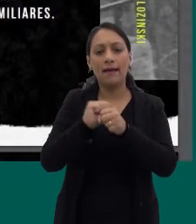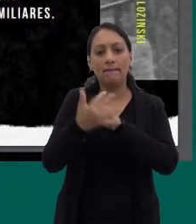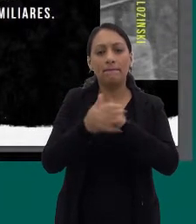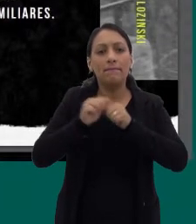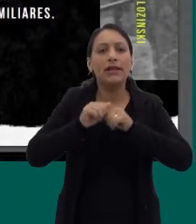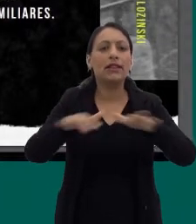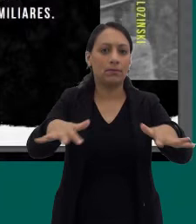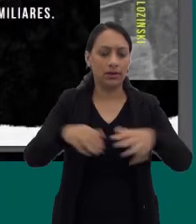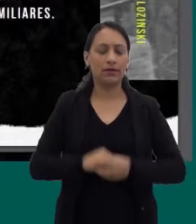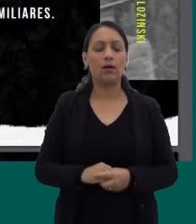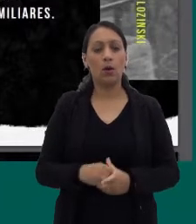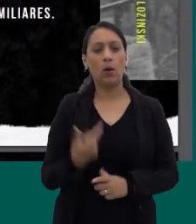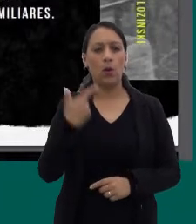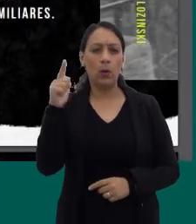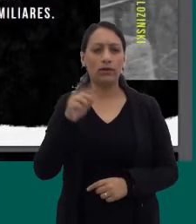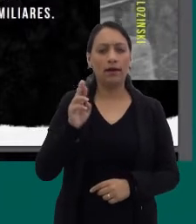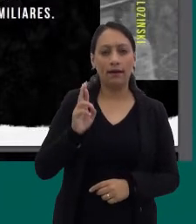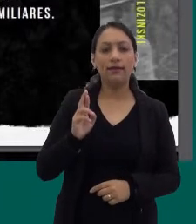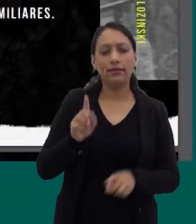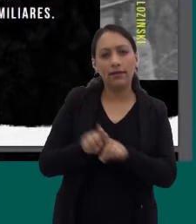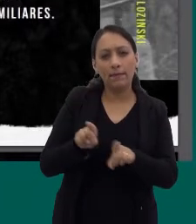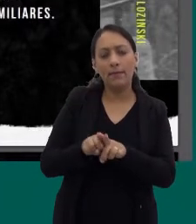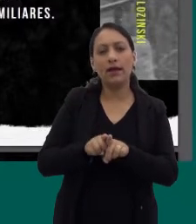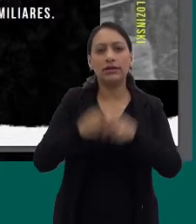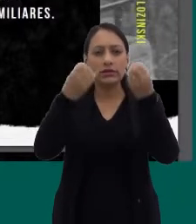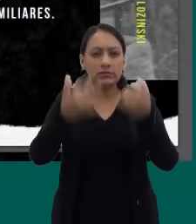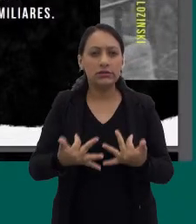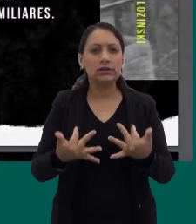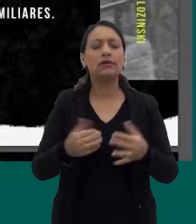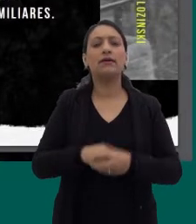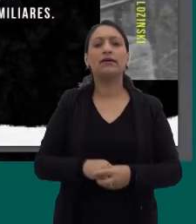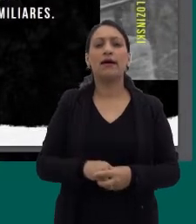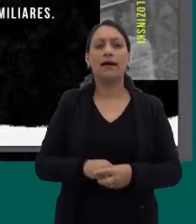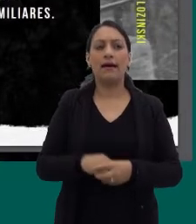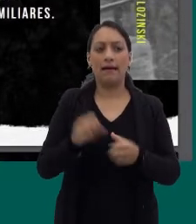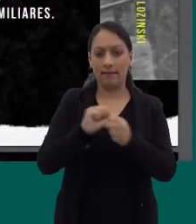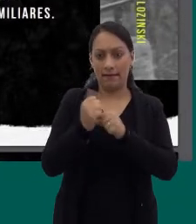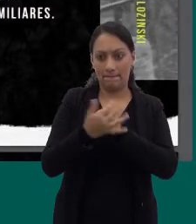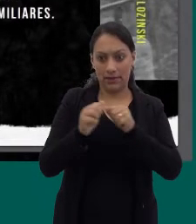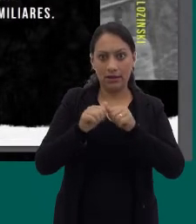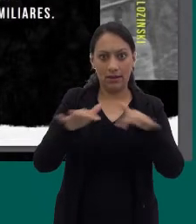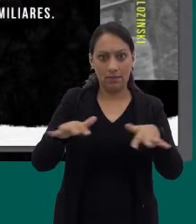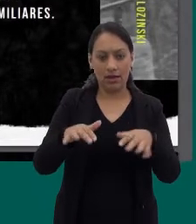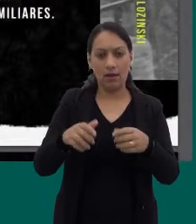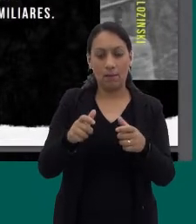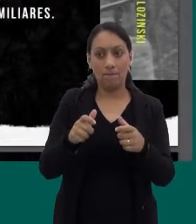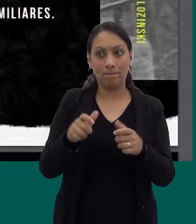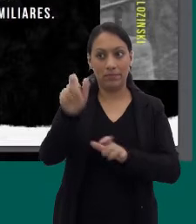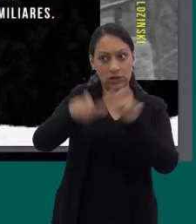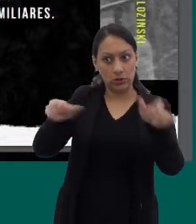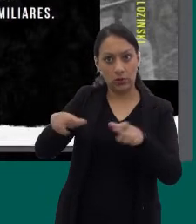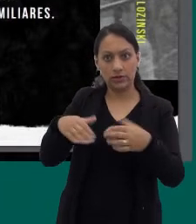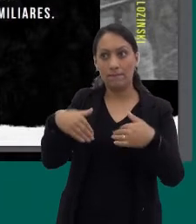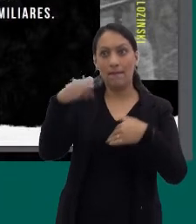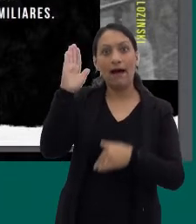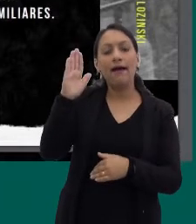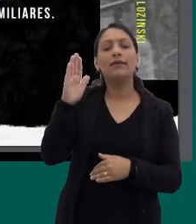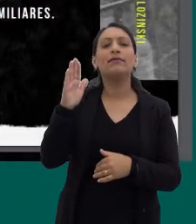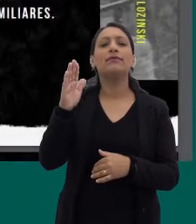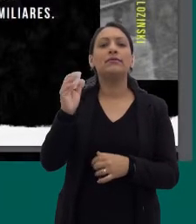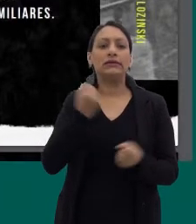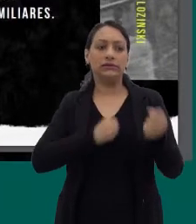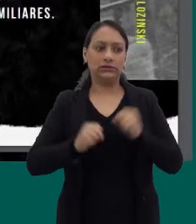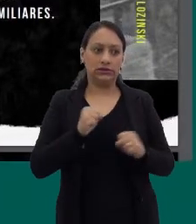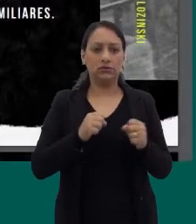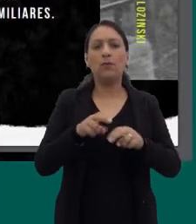explica também essa experiência da pandemia como maior sintomas ansiosos também está associada ao distanciamento